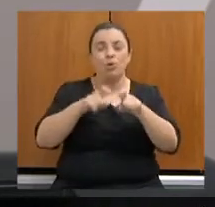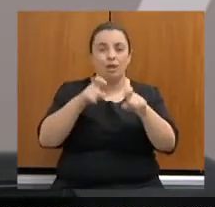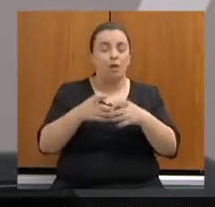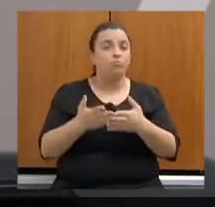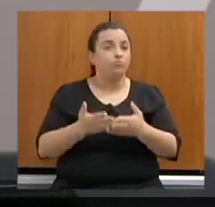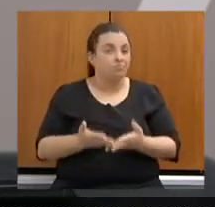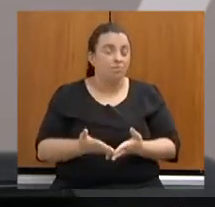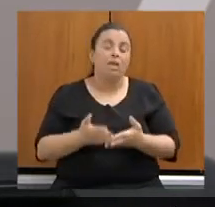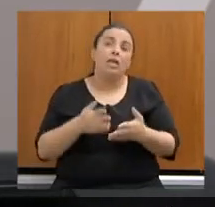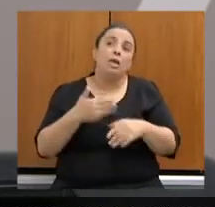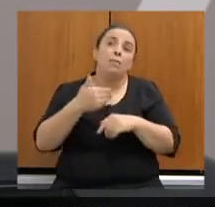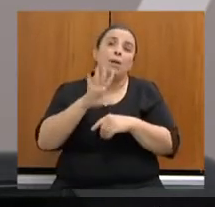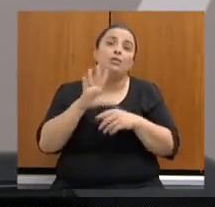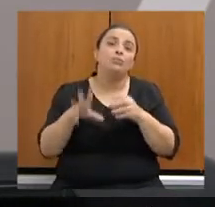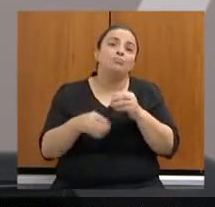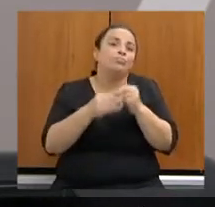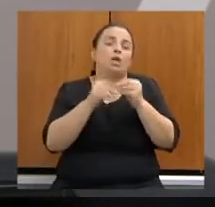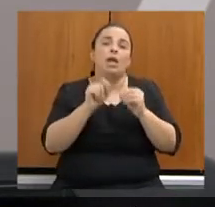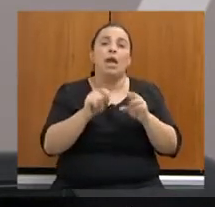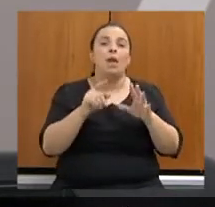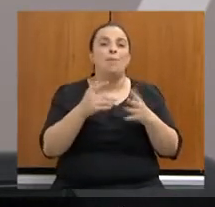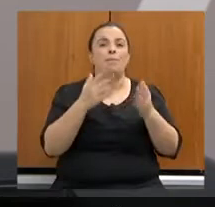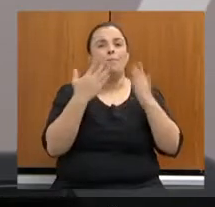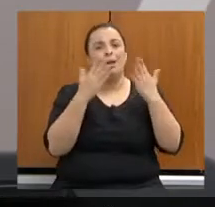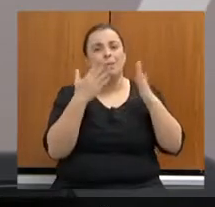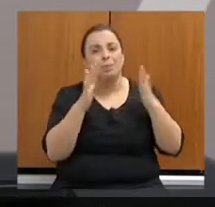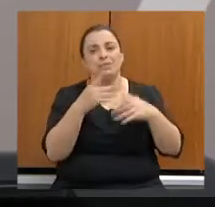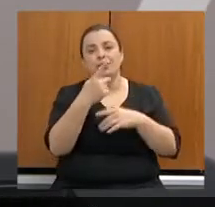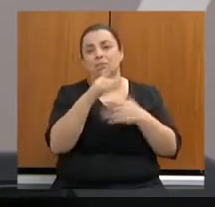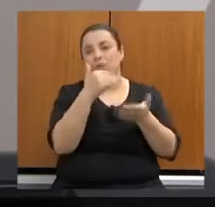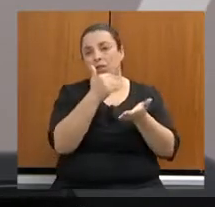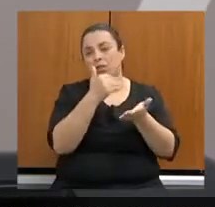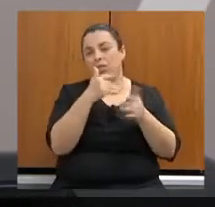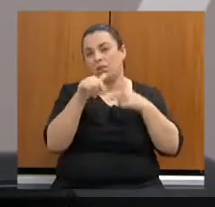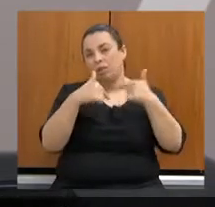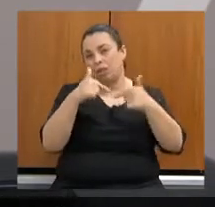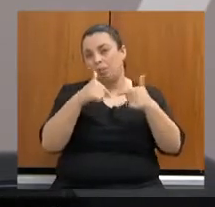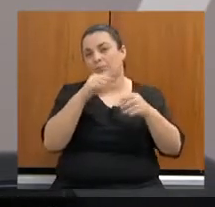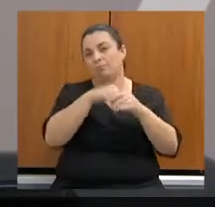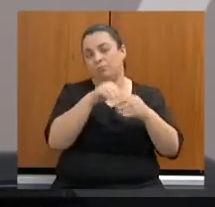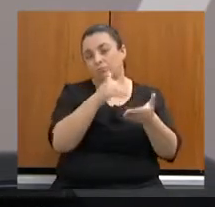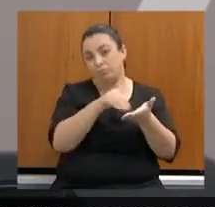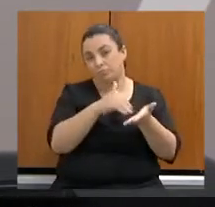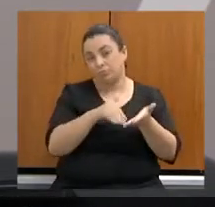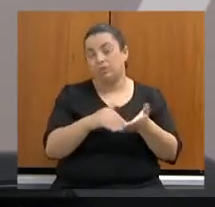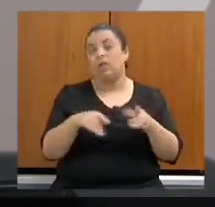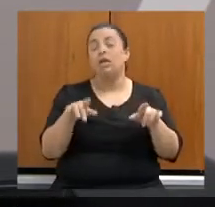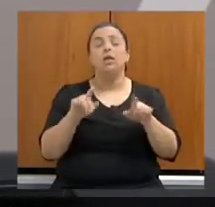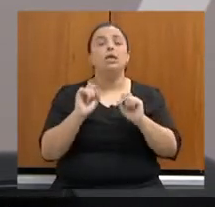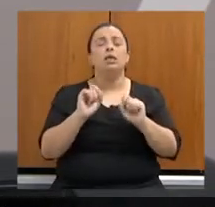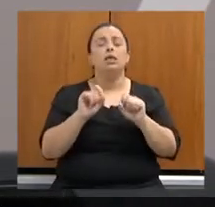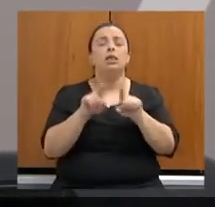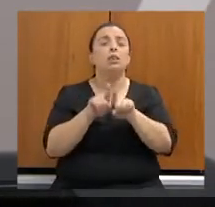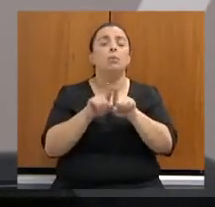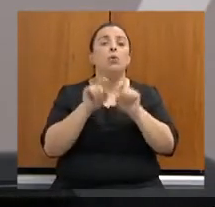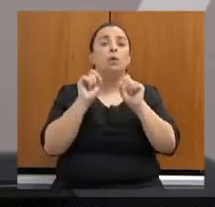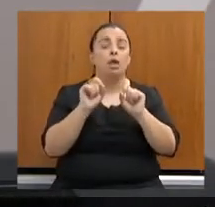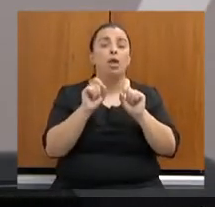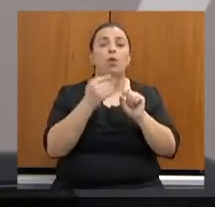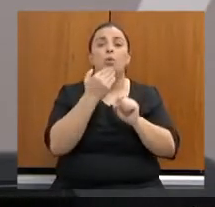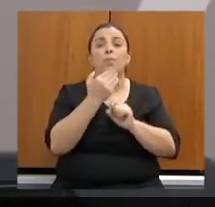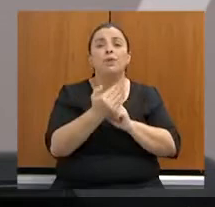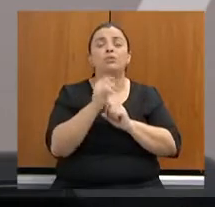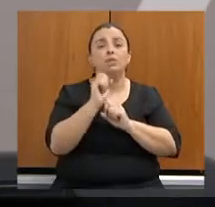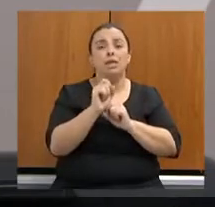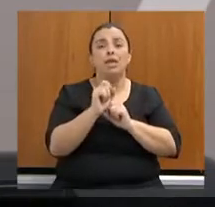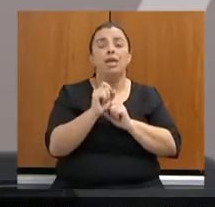mais é parabenizar a condução aí do trabalho e também que sejam avaliados avaliados